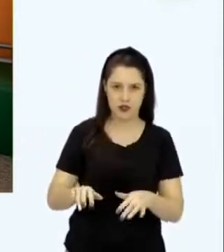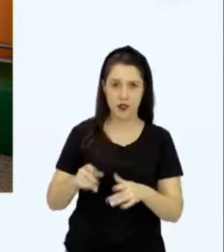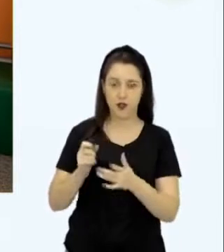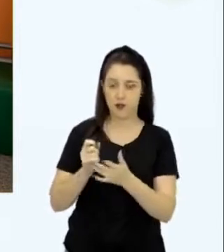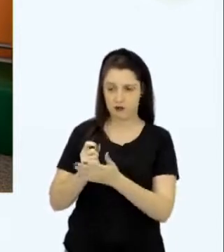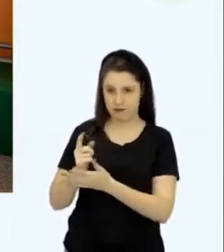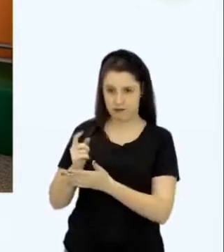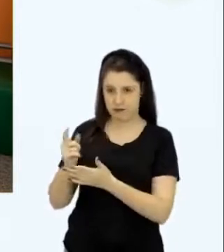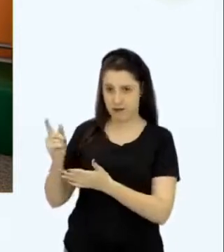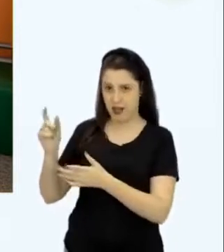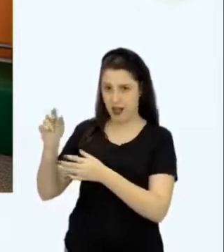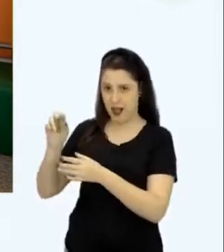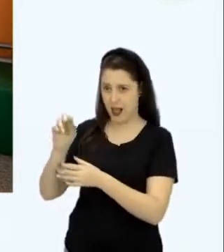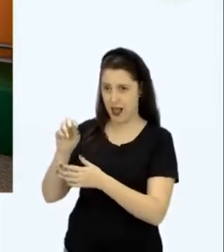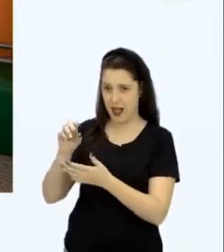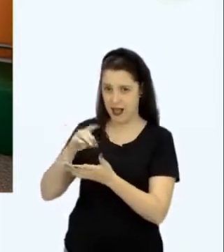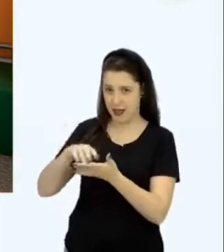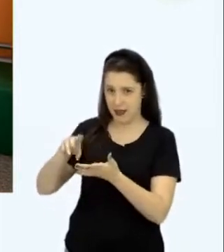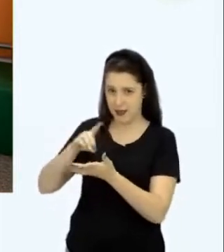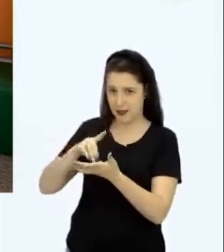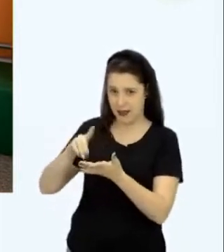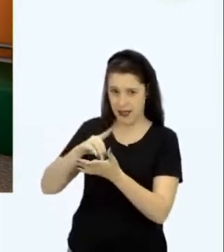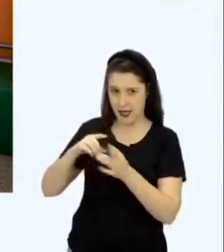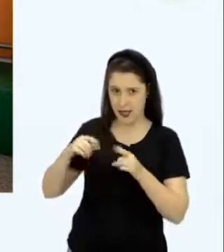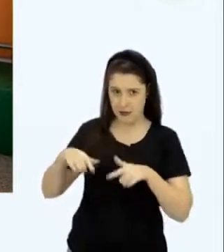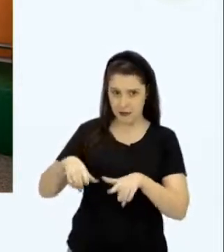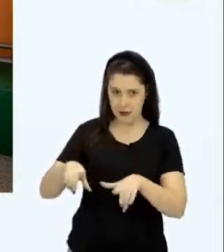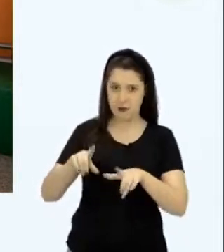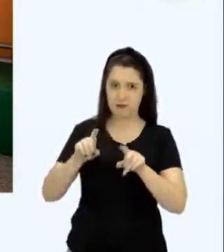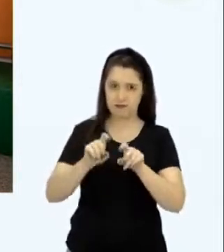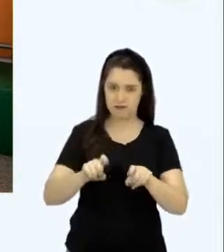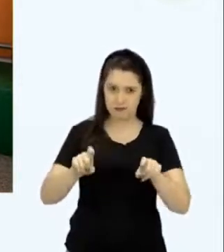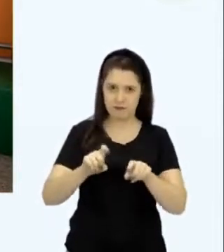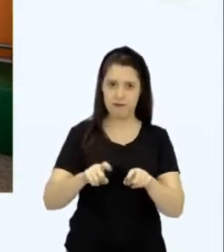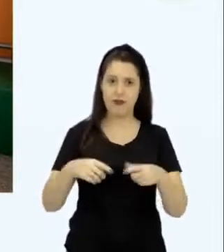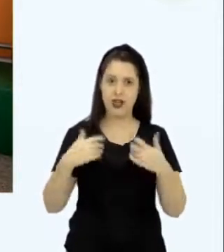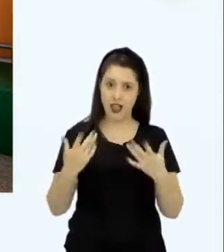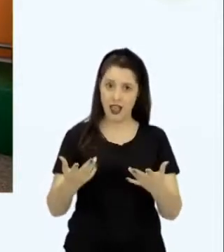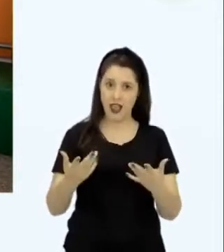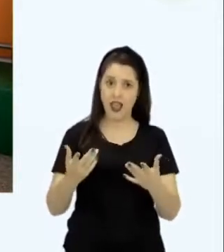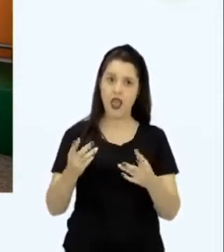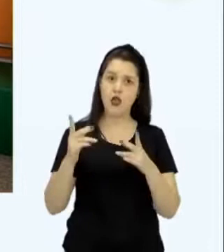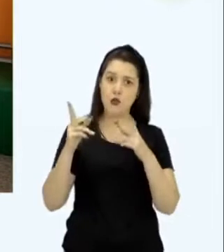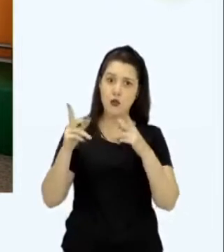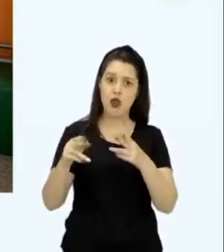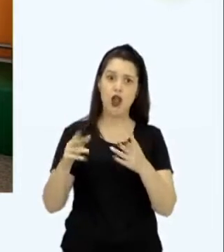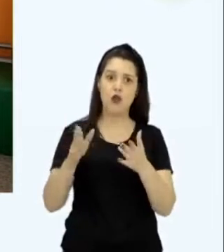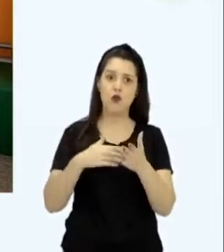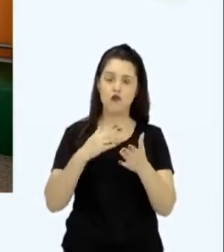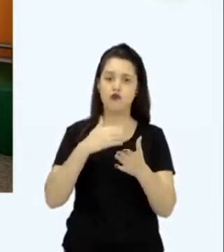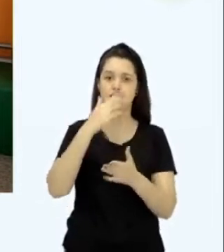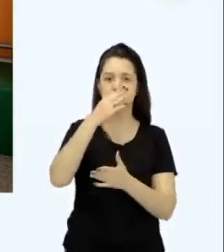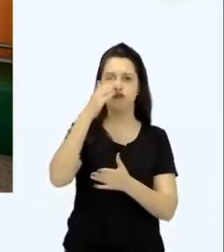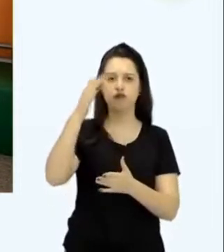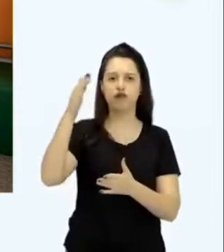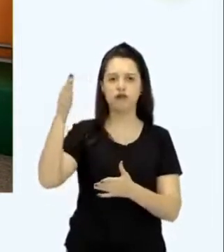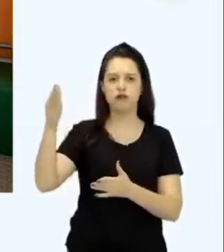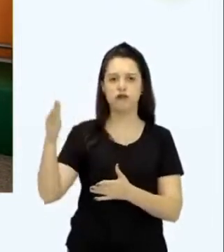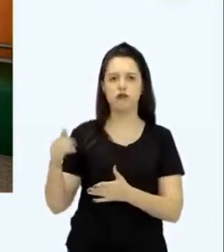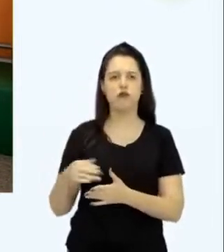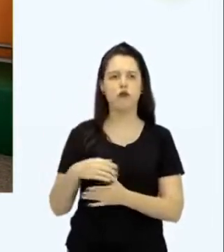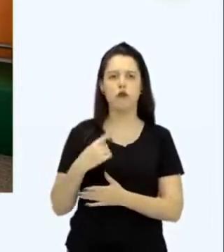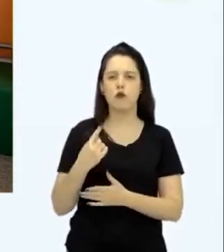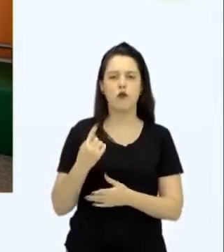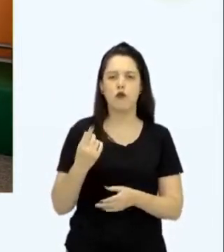CD da impressora para instalar no computador. Justamente é assim que funciona uma biblioteca. É como se fosse